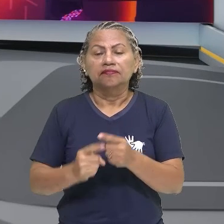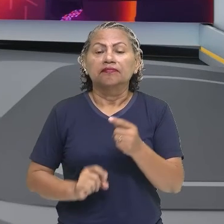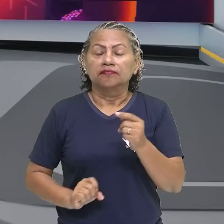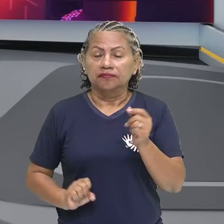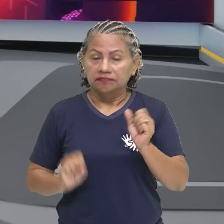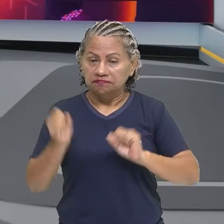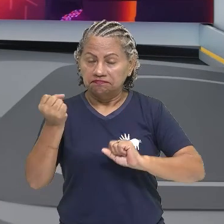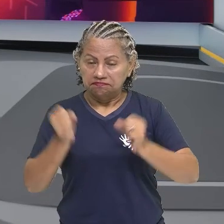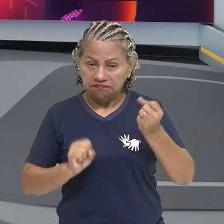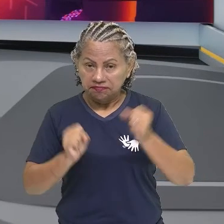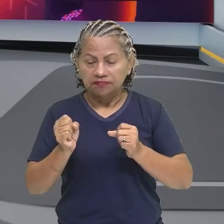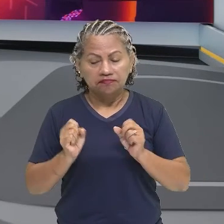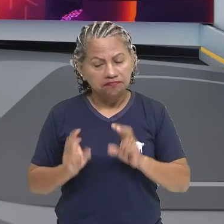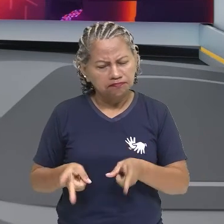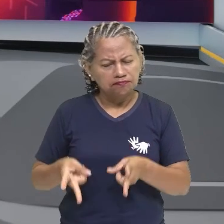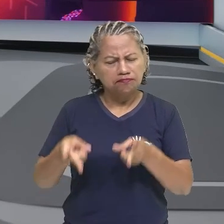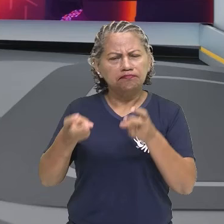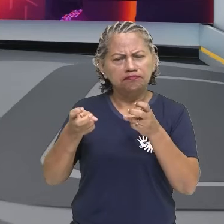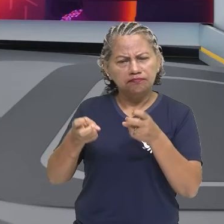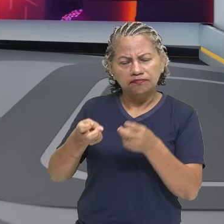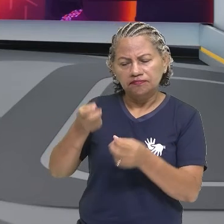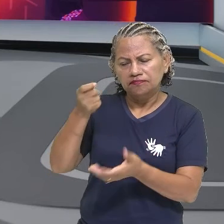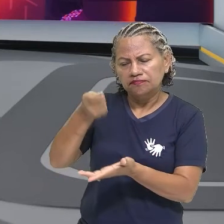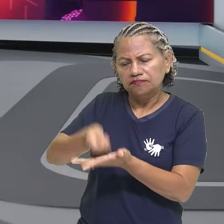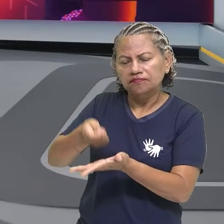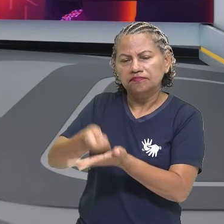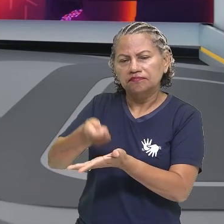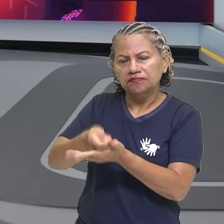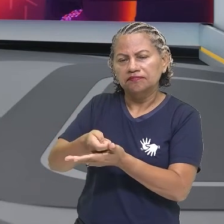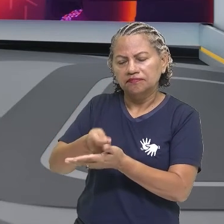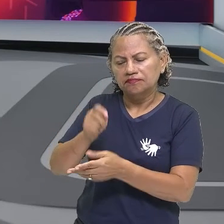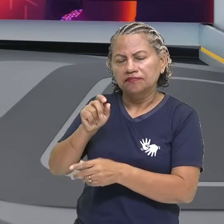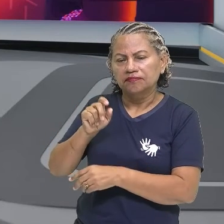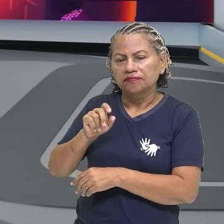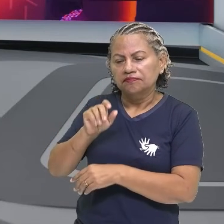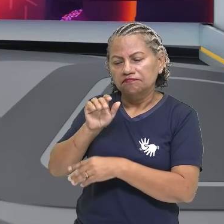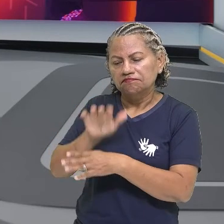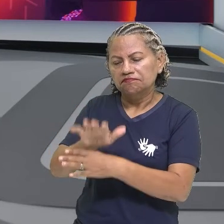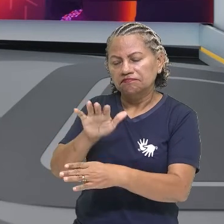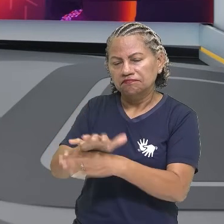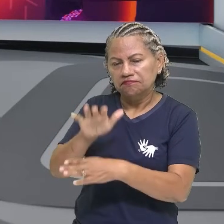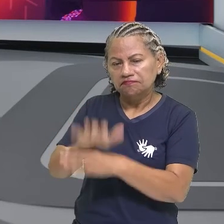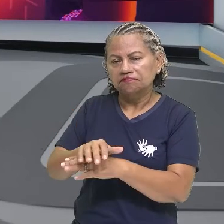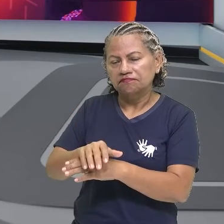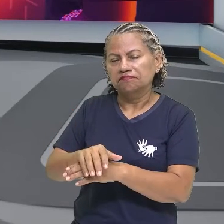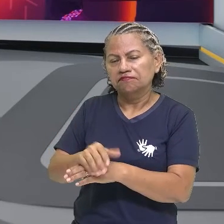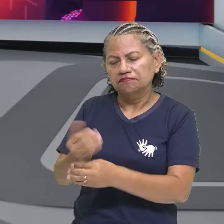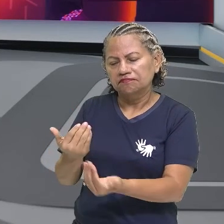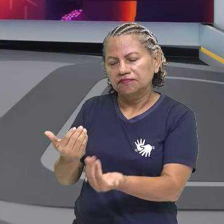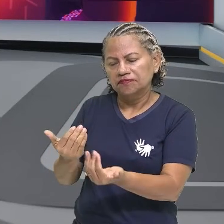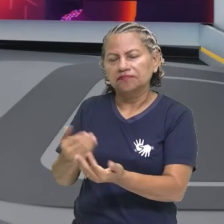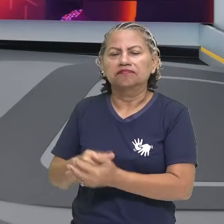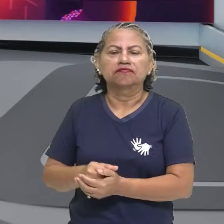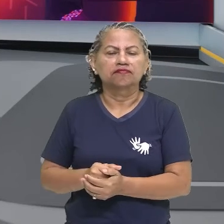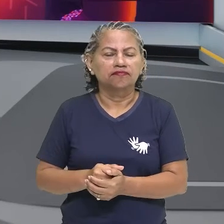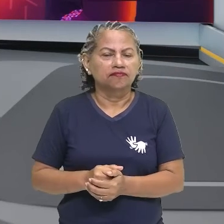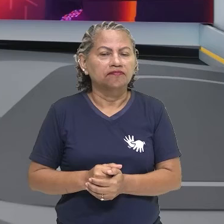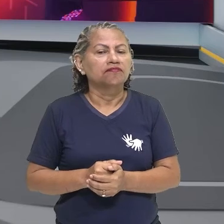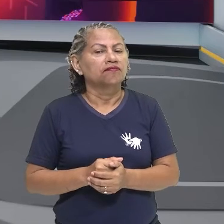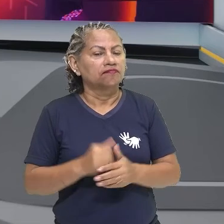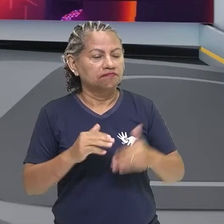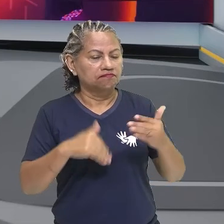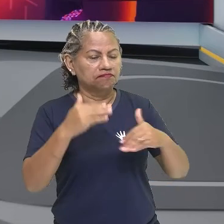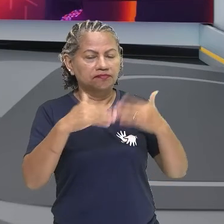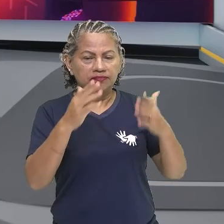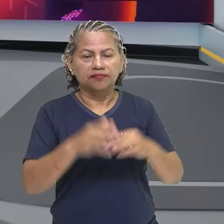uma maneira diferente os investimentos feitos em games. Então, games hoje não são feitos somente para jogar, eles são feitos